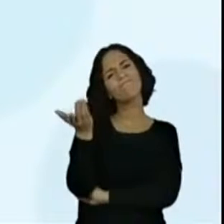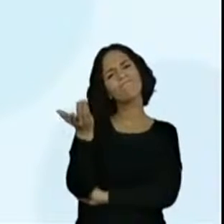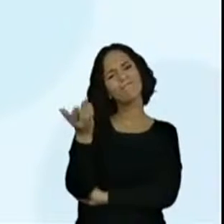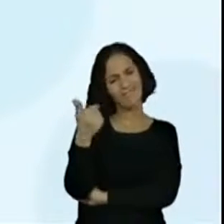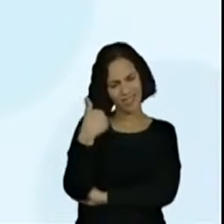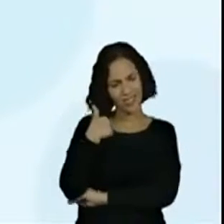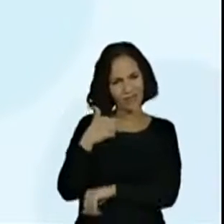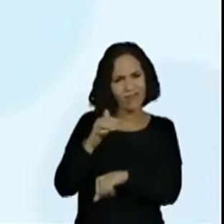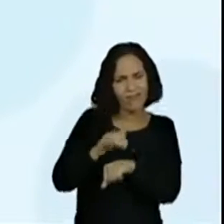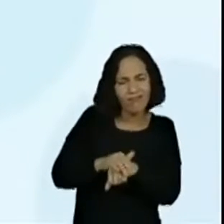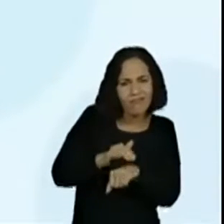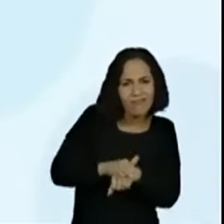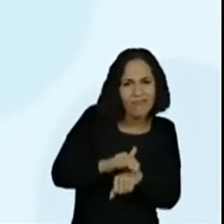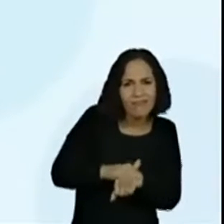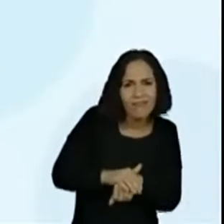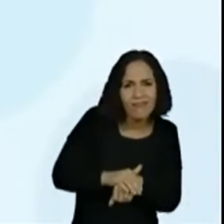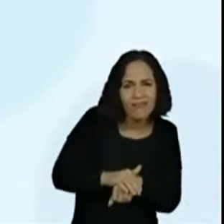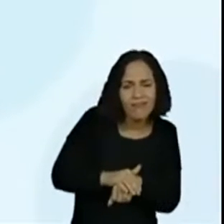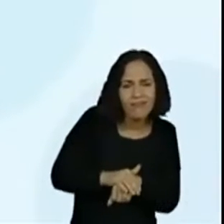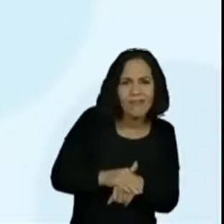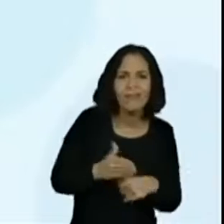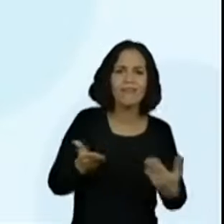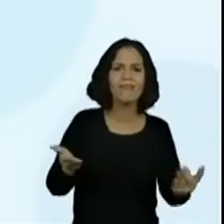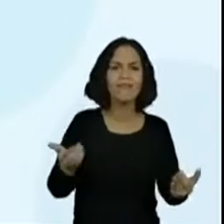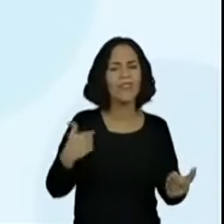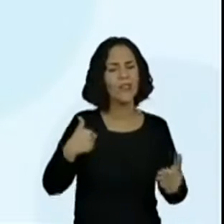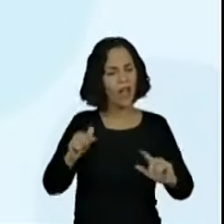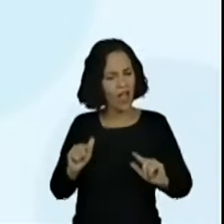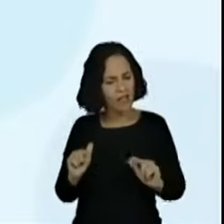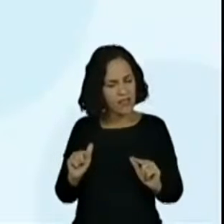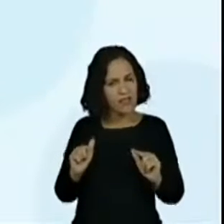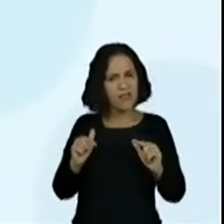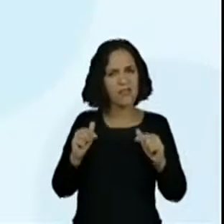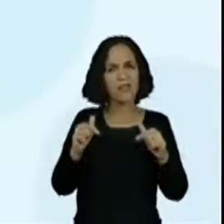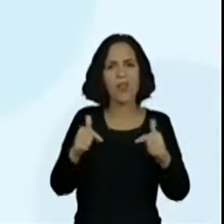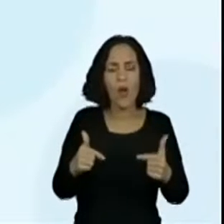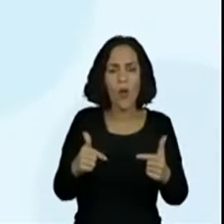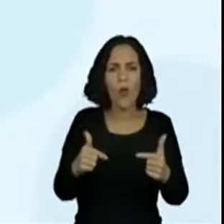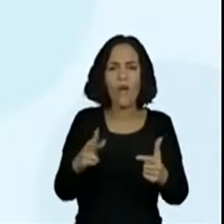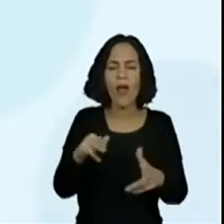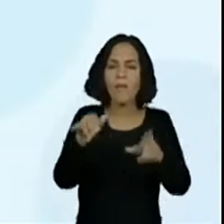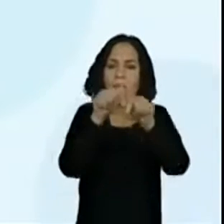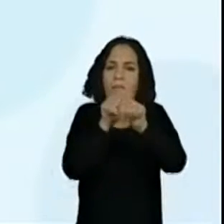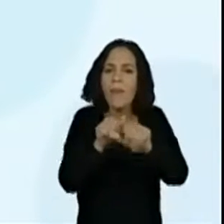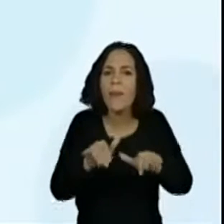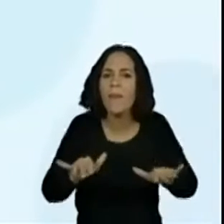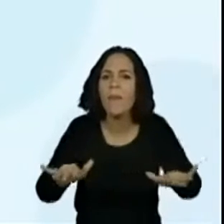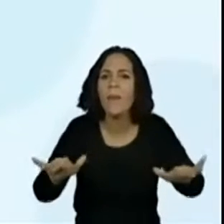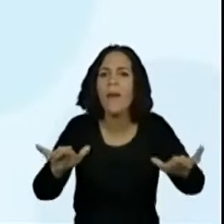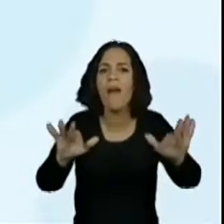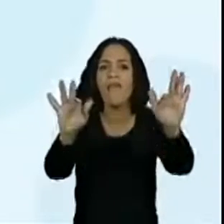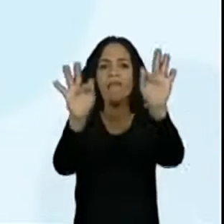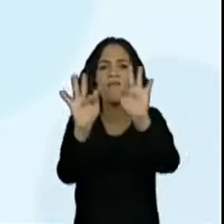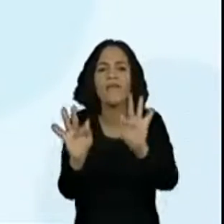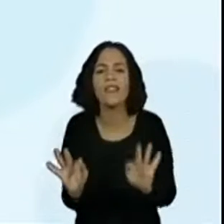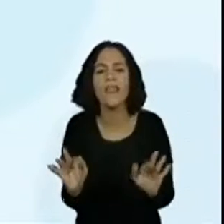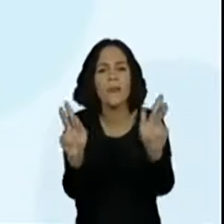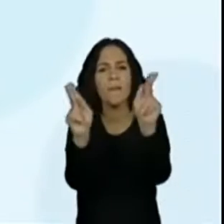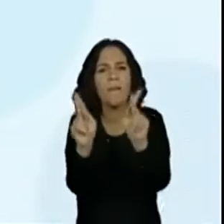está em nossas mãos, tomar a atitude que vai gerar uma onda de felicidade e paz no